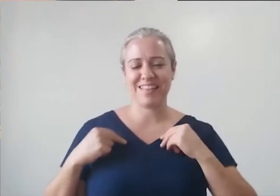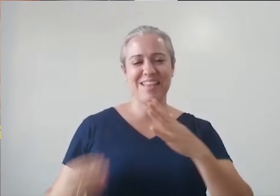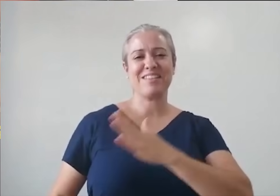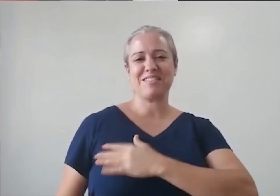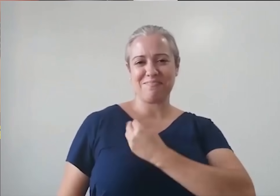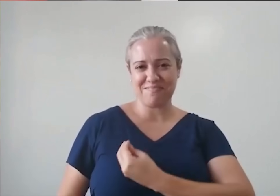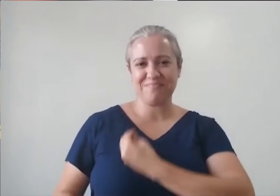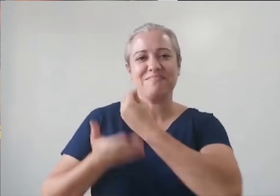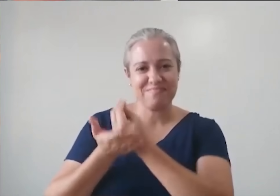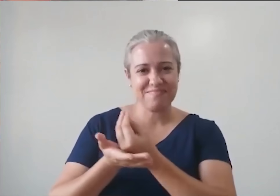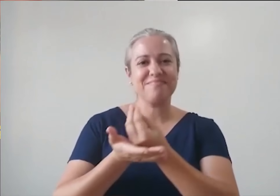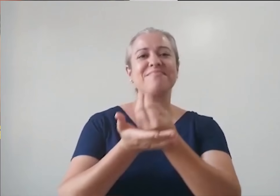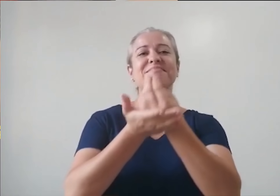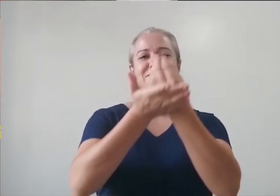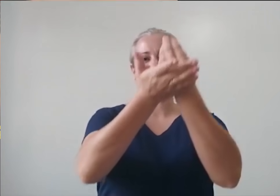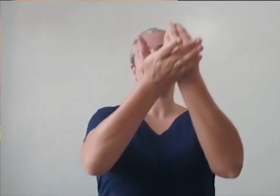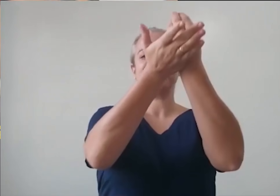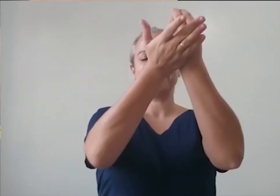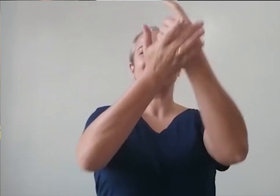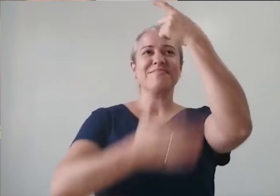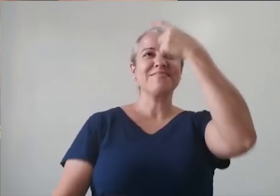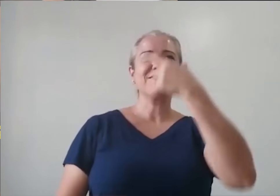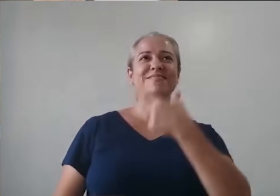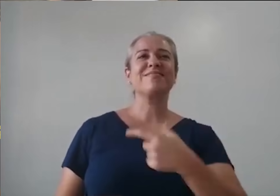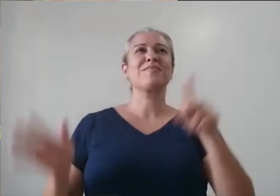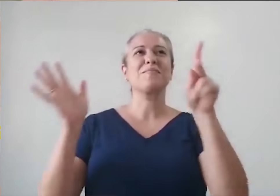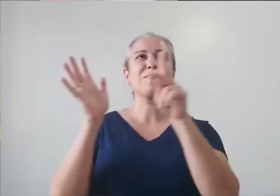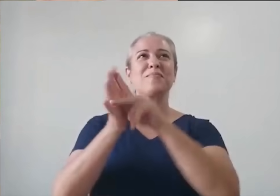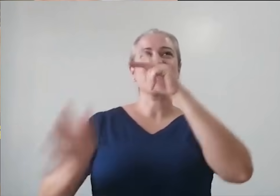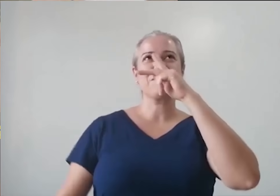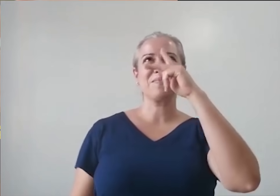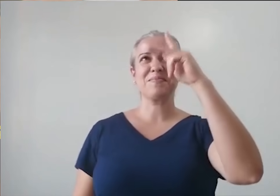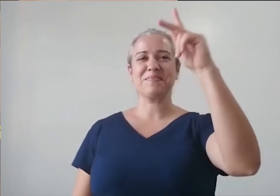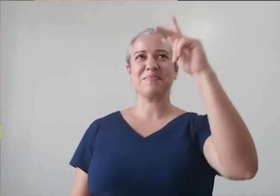Digno da minha vida, tu és Senhor. Ó, eu sou teu.